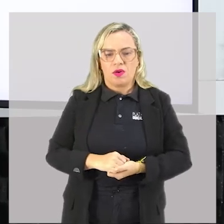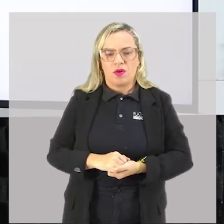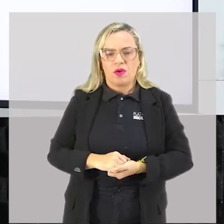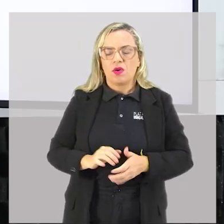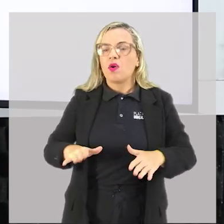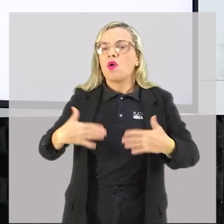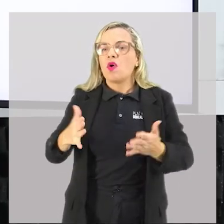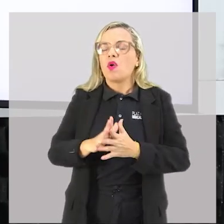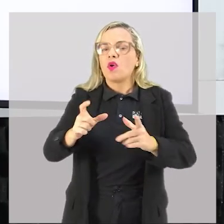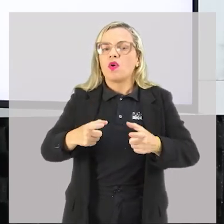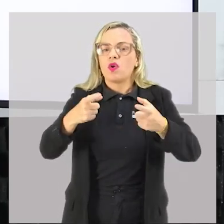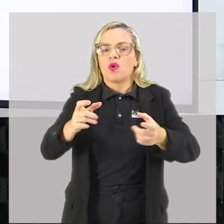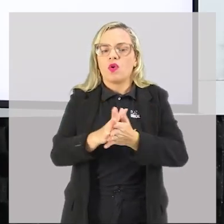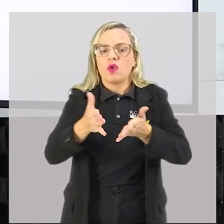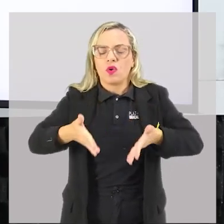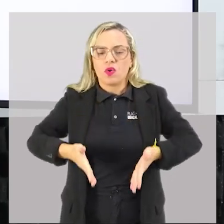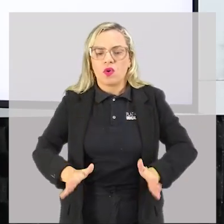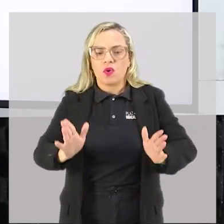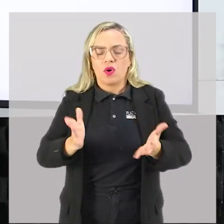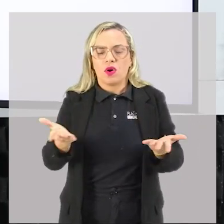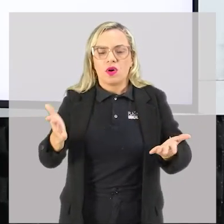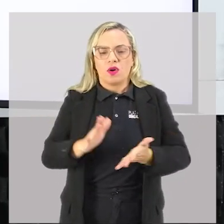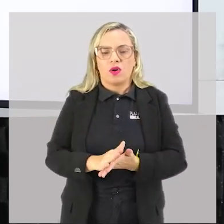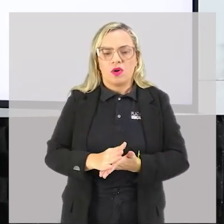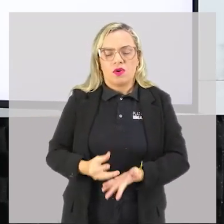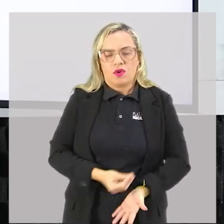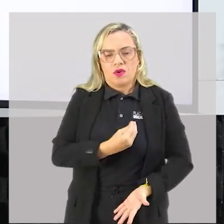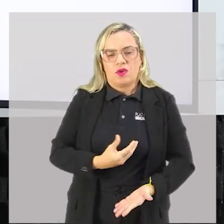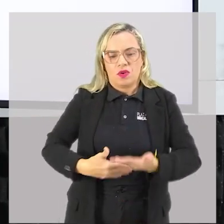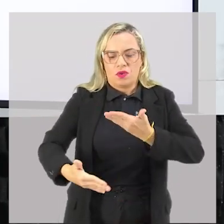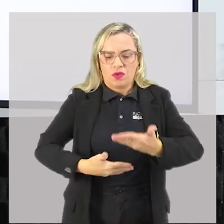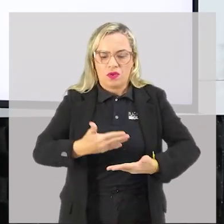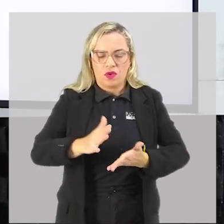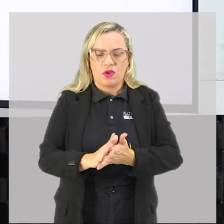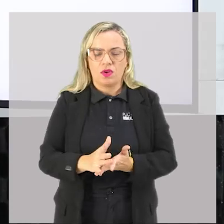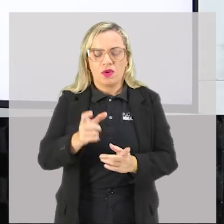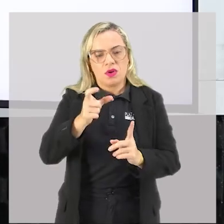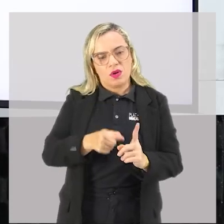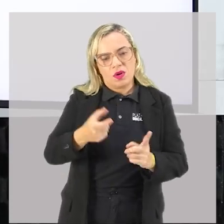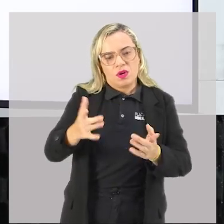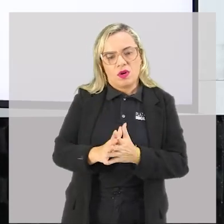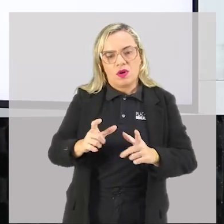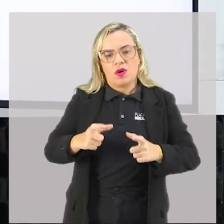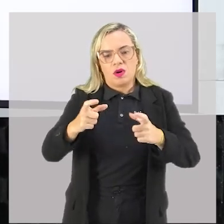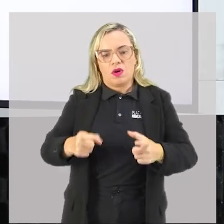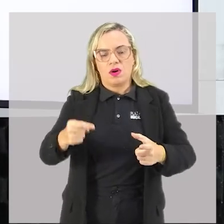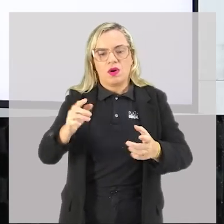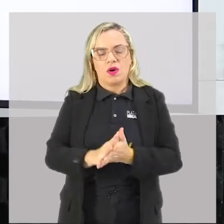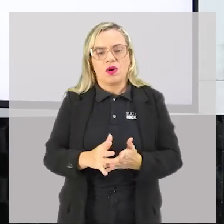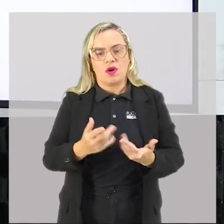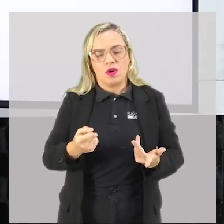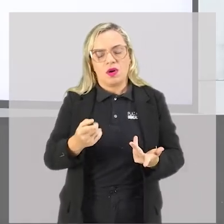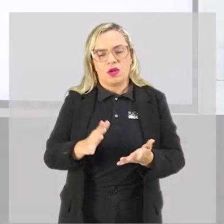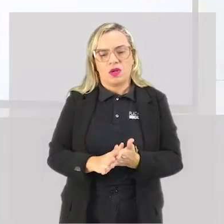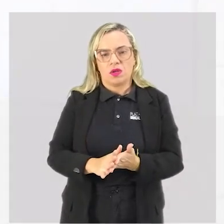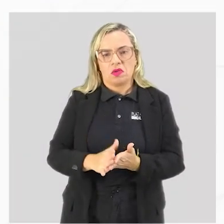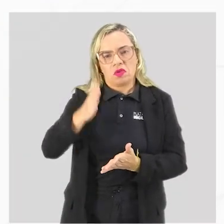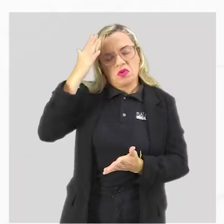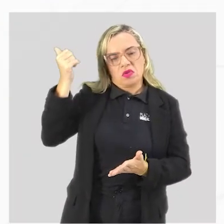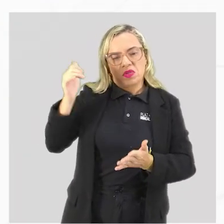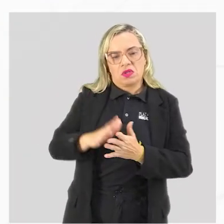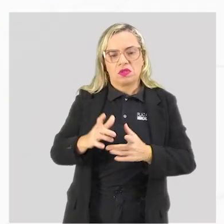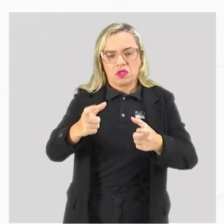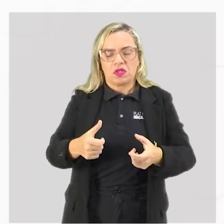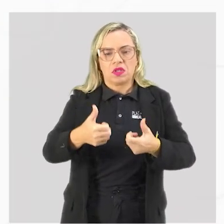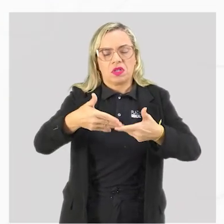é que você nasceu? Às vezes você convive com uma pessoa e você não sabe se aquela pessoa é daqui ou se ela veio de outro lugar. Então são informações que você pode